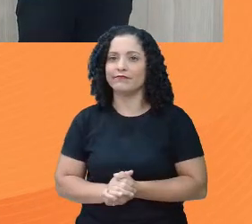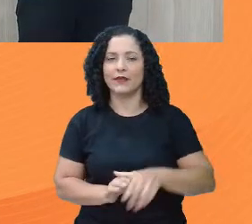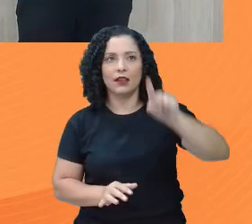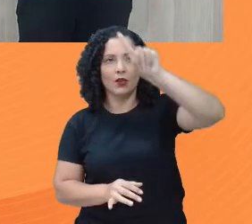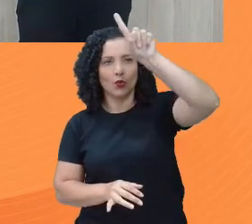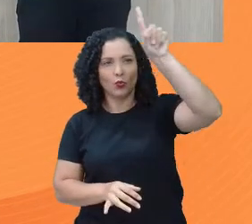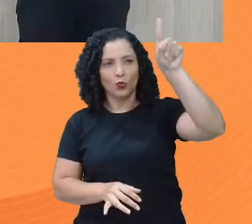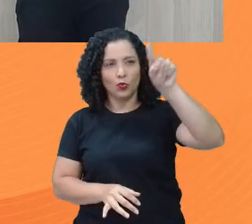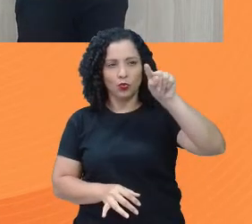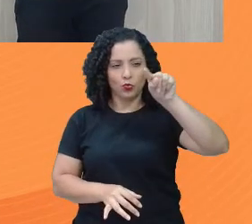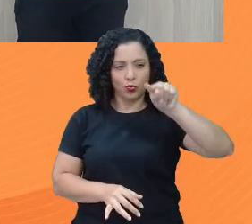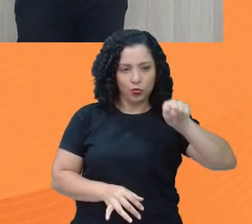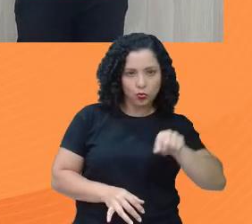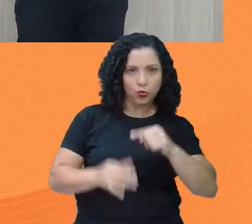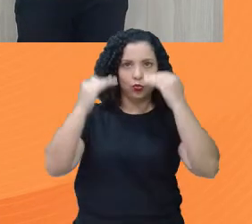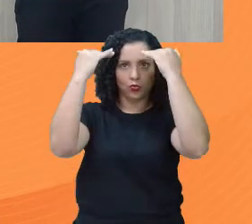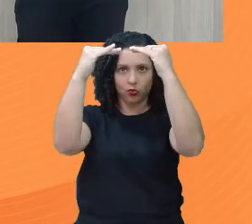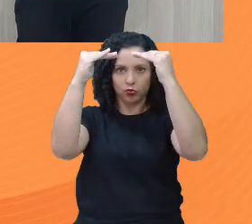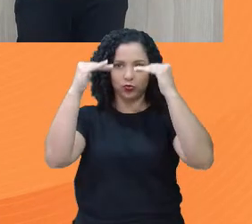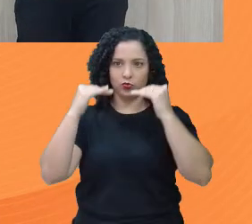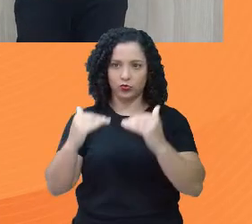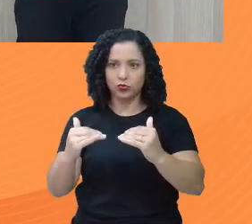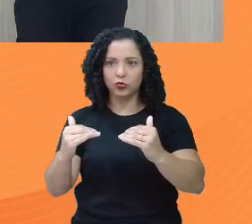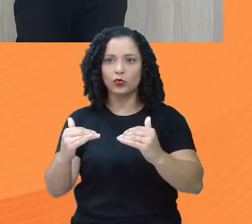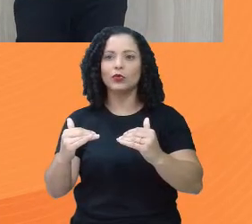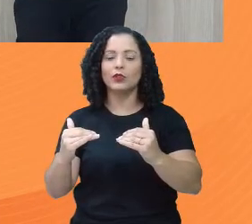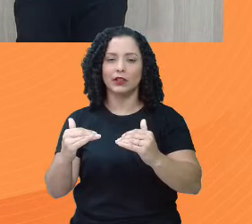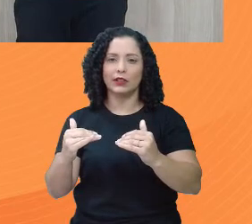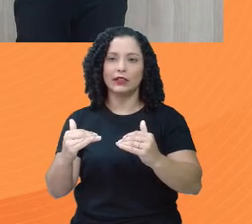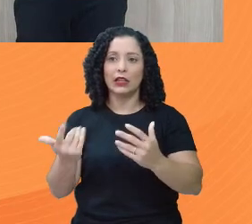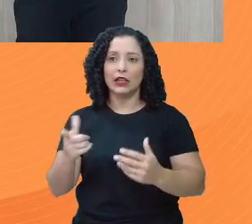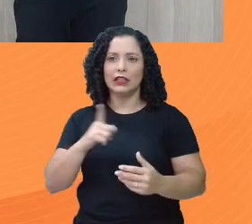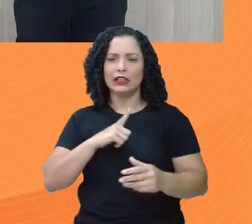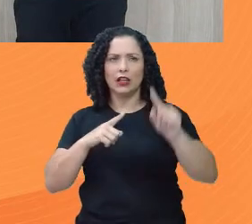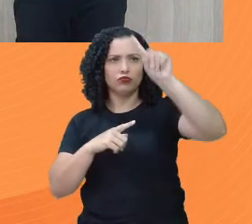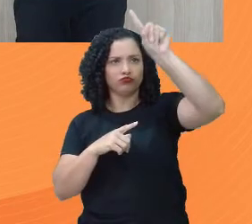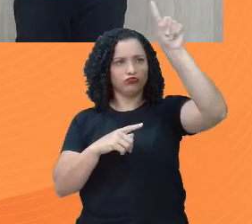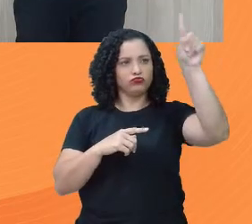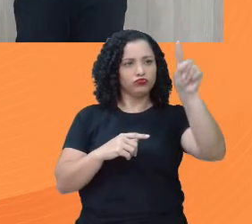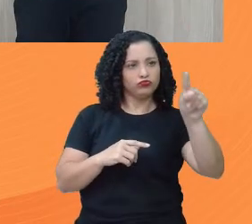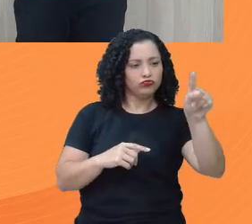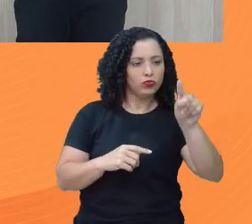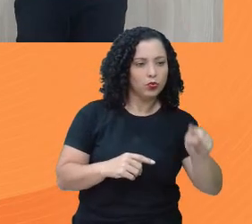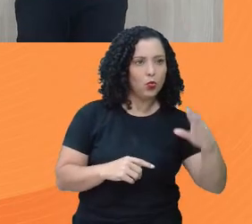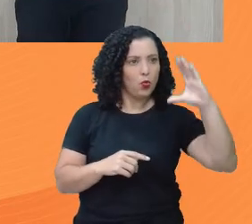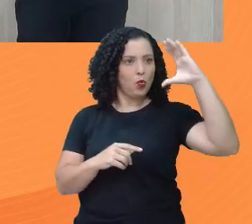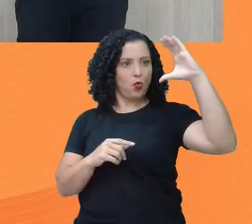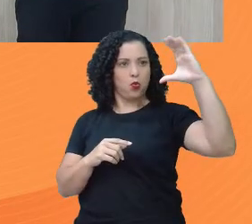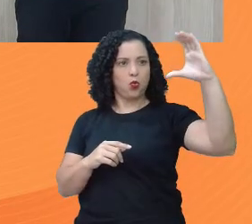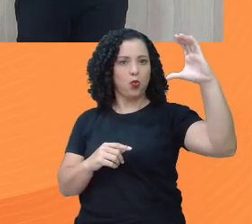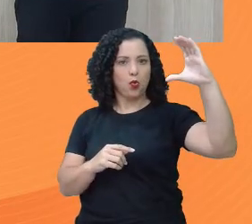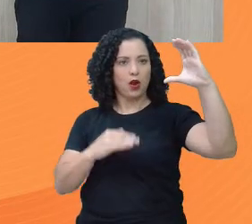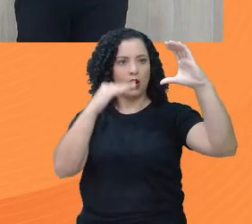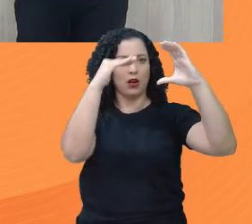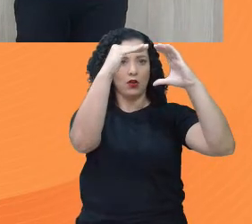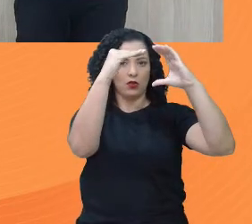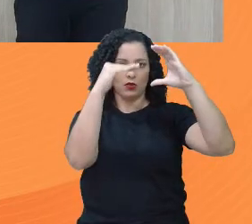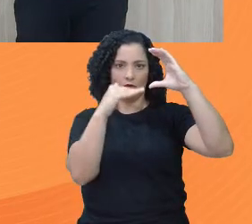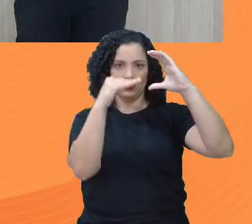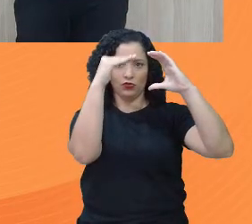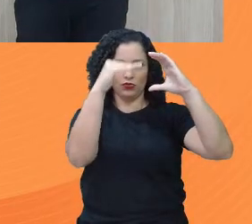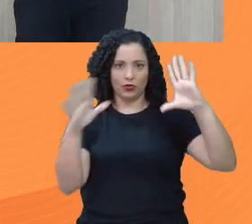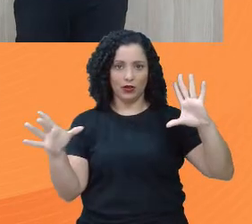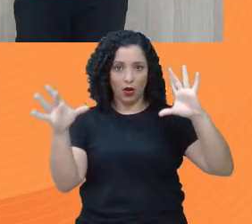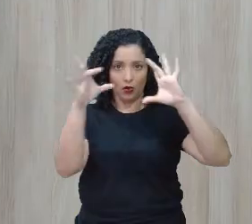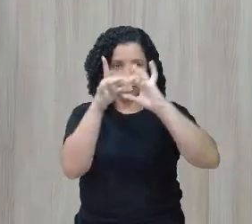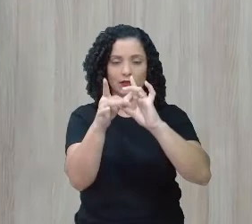uma equação, uma embaixo da outra, e colocamos umas chaves, tá? Para indicar que essas duas equações elas estão